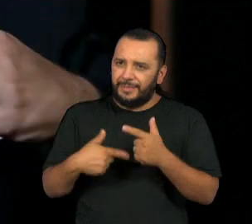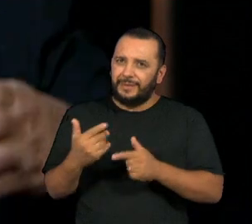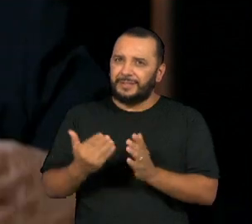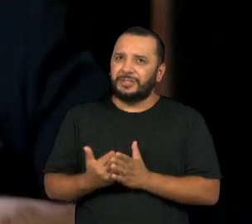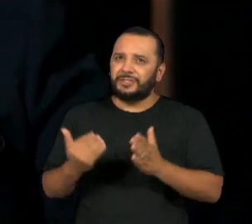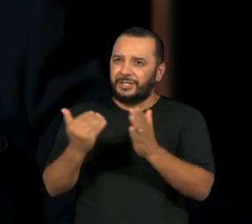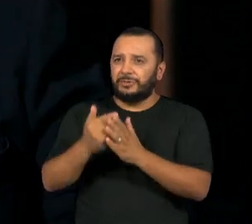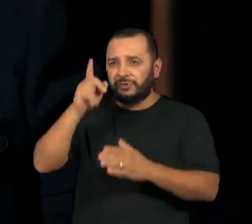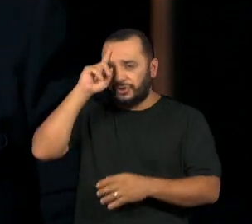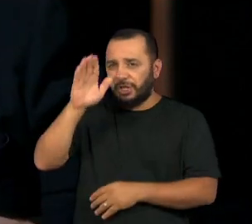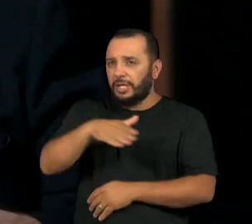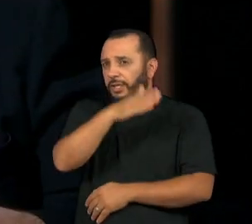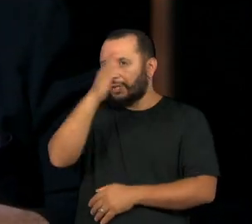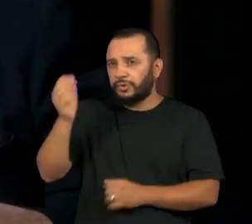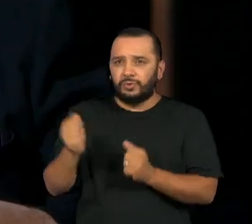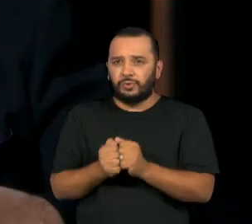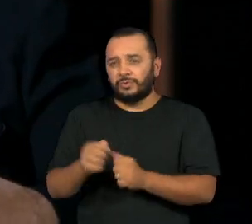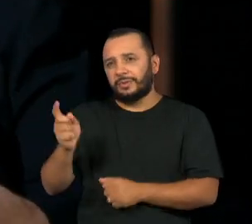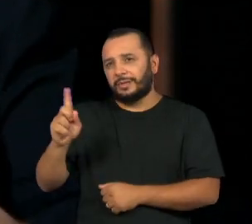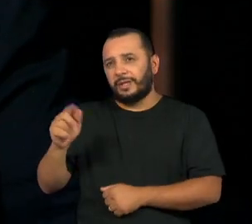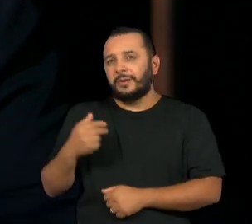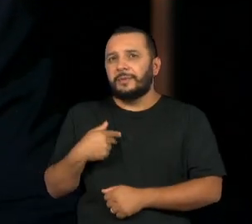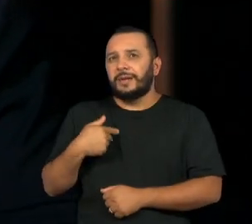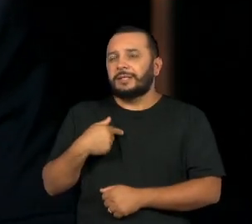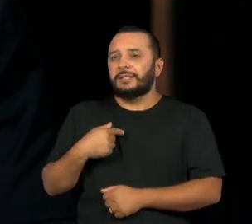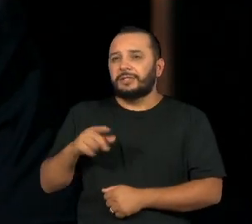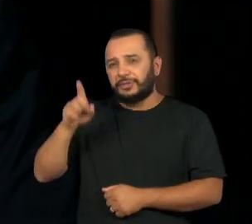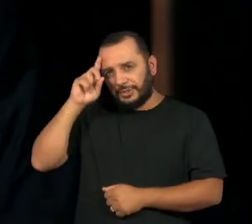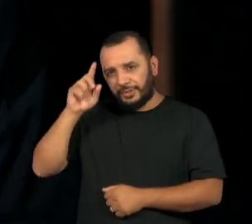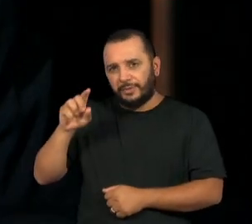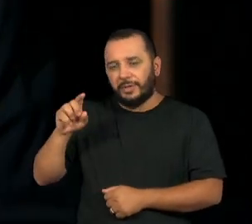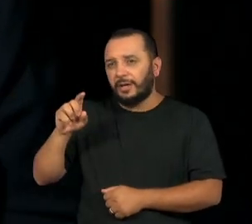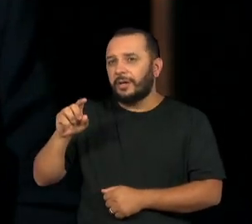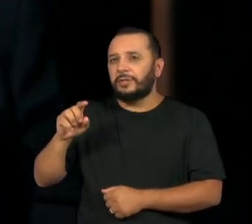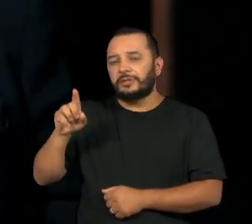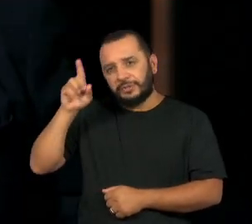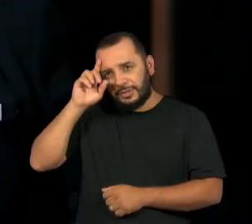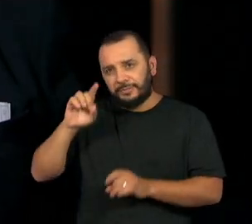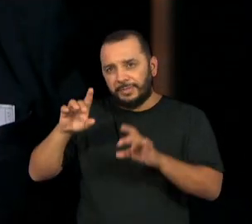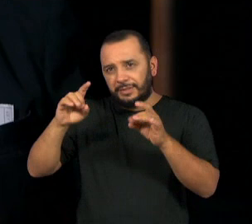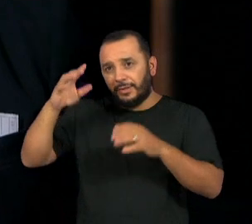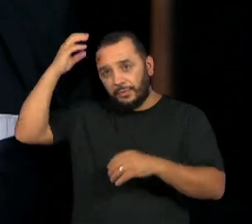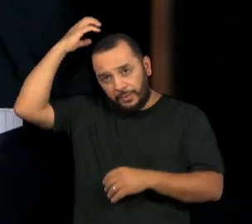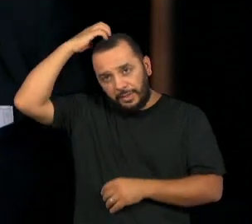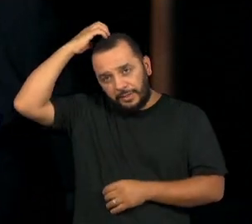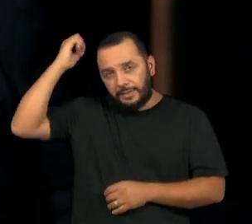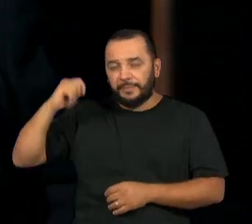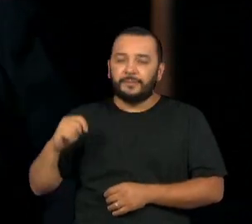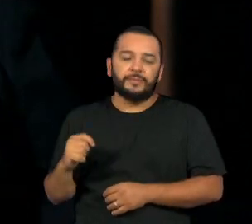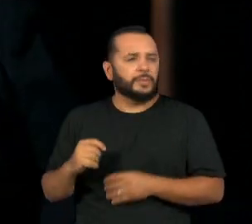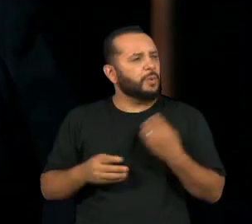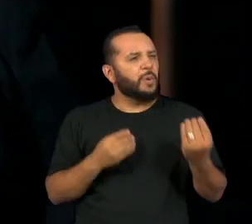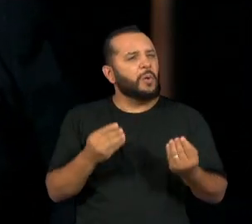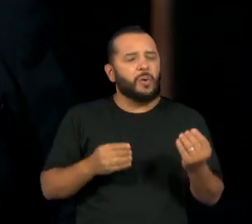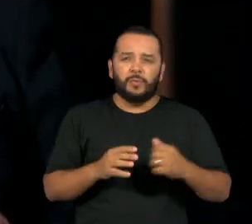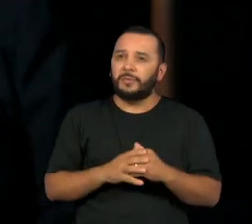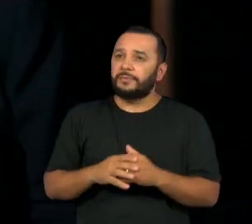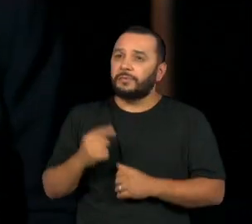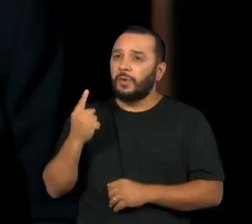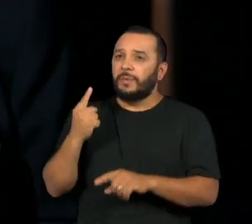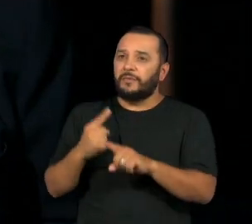o dia inteiro assim. Mas ele fazia o Dia do Rei. Como é que é isso? O Dia do Rei. Uma vez por ano, a